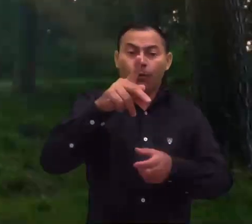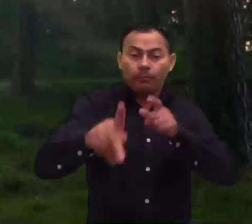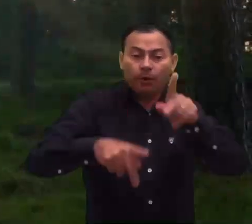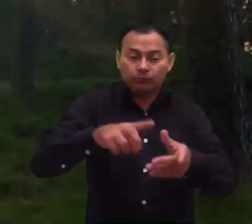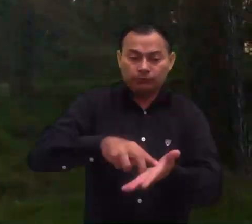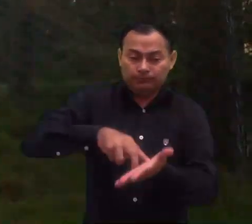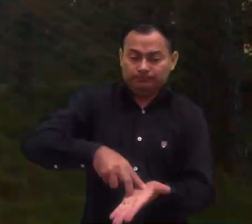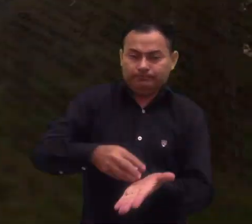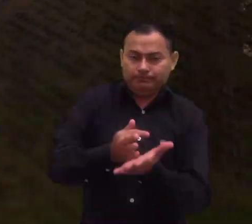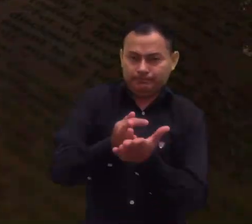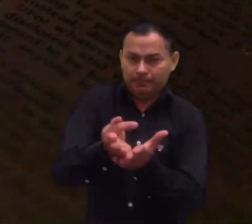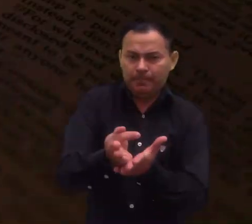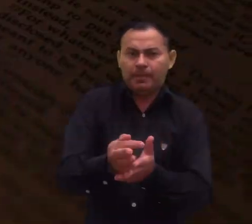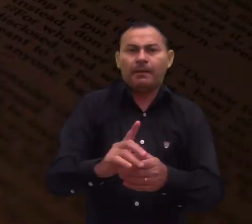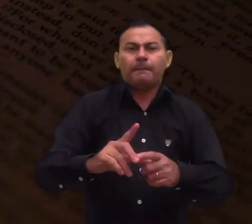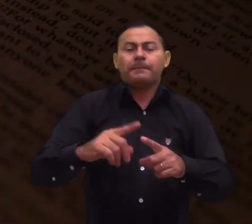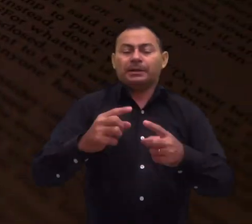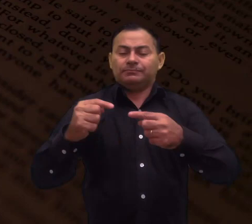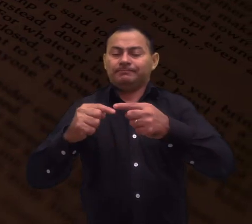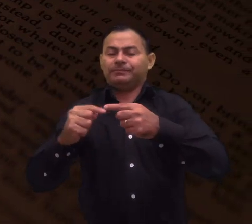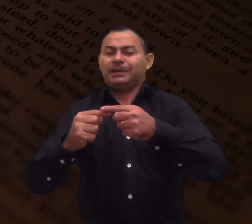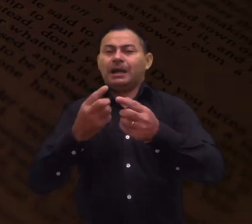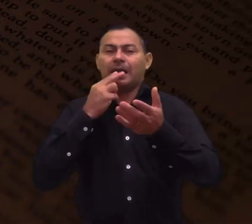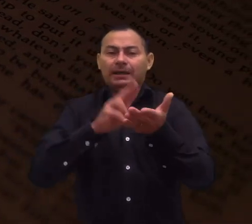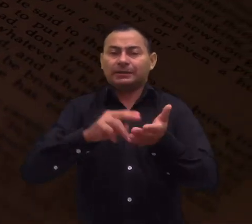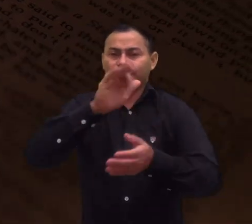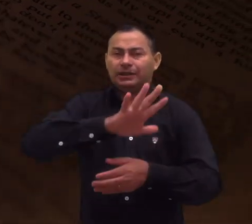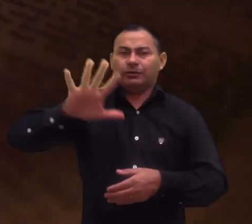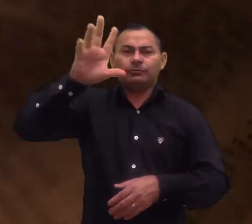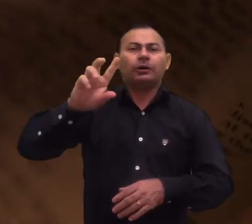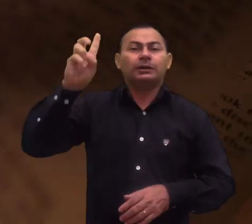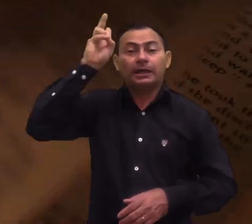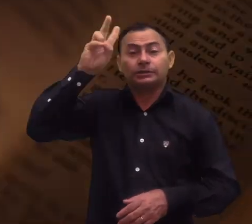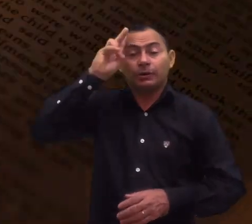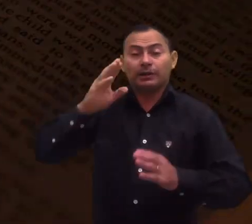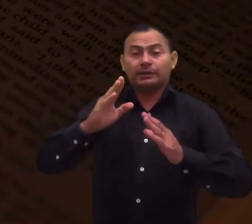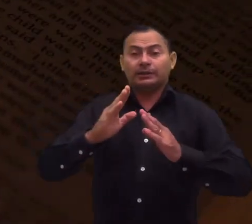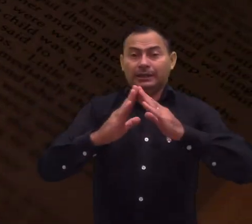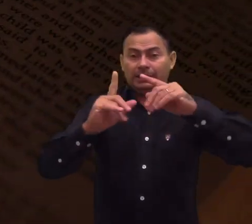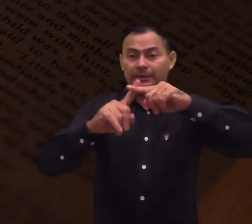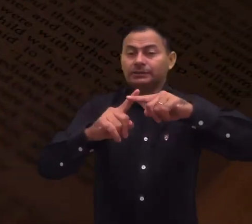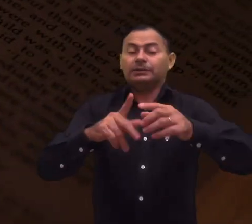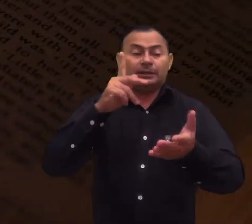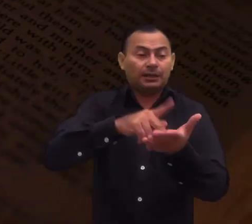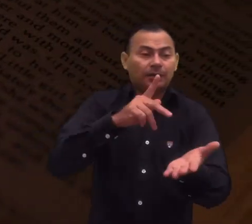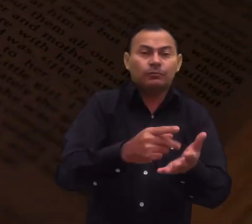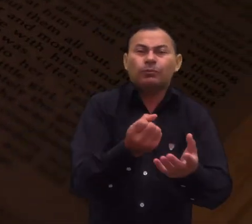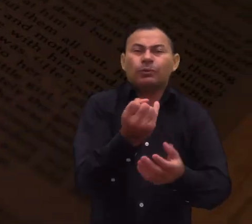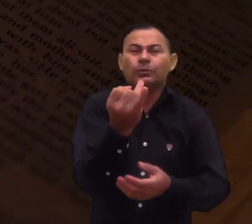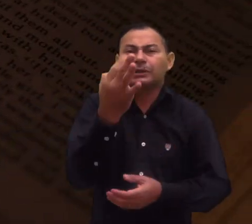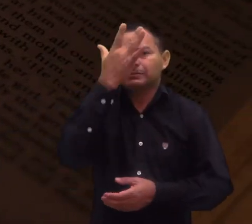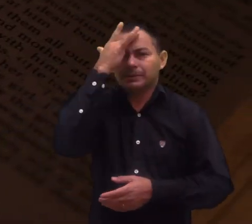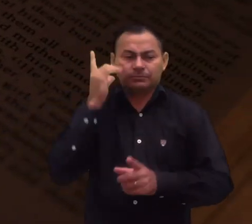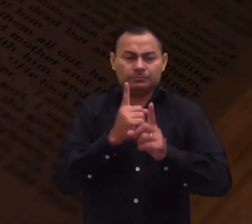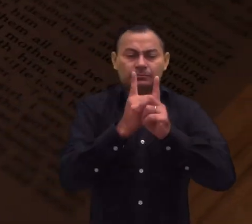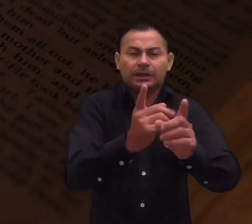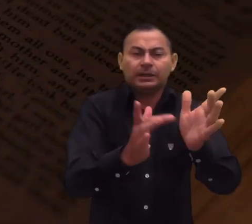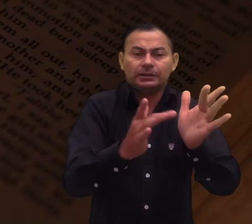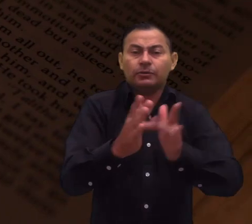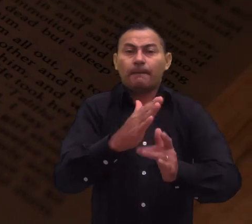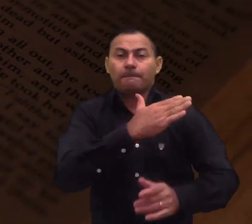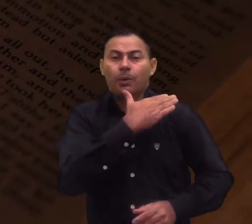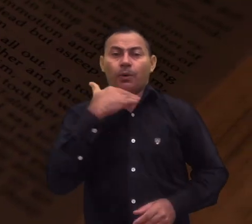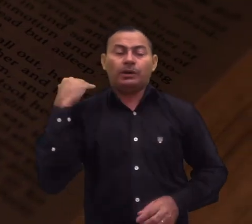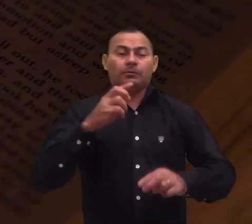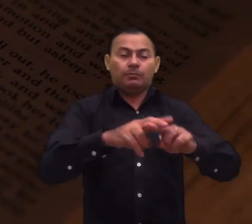povo prospere. Isso não se encaixa no que lemos nas cartas gerais, na história da igreja, nem na realidade de tantos seguidores